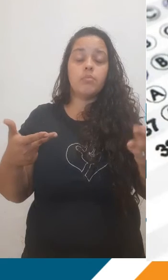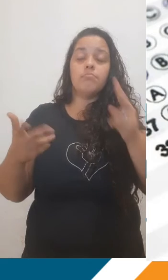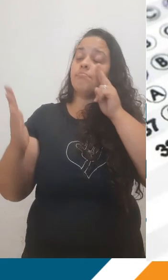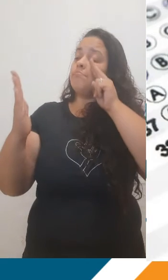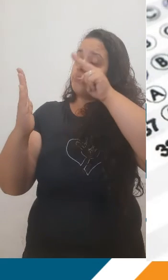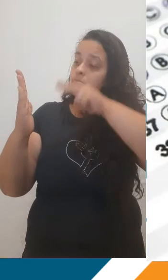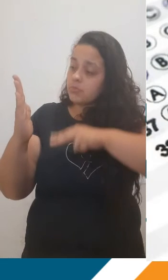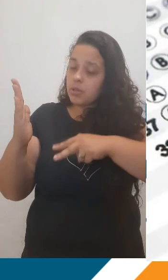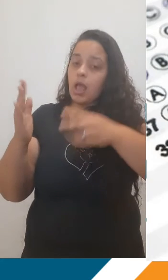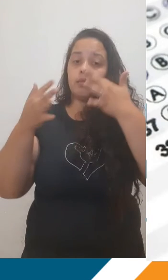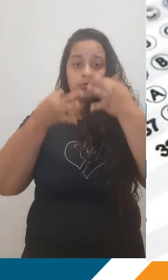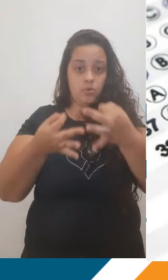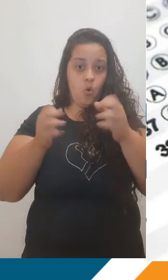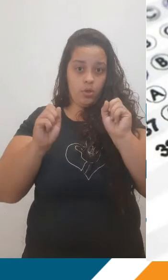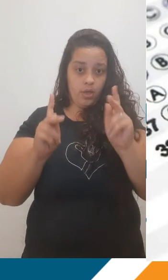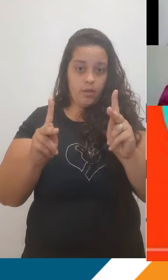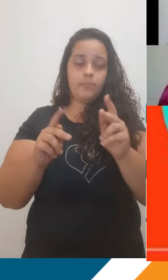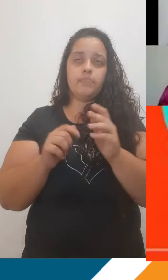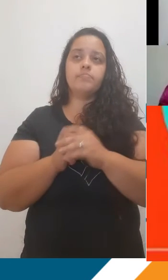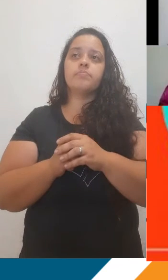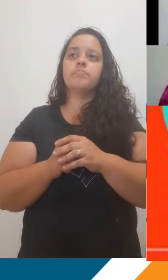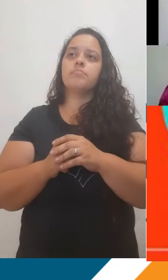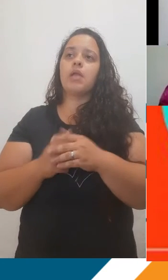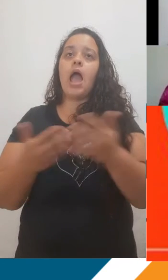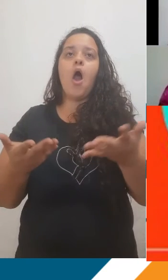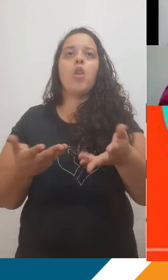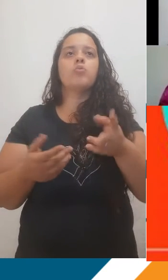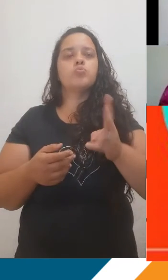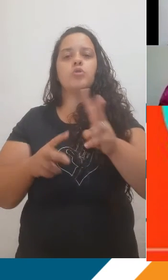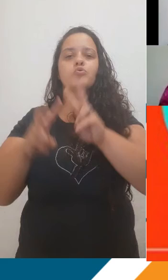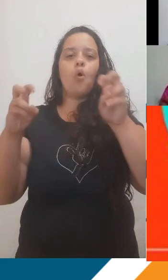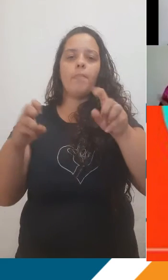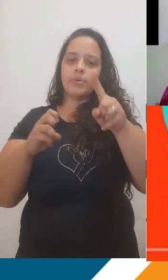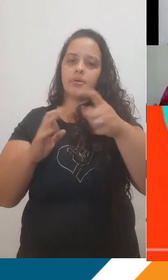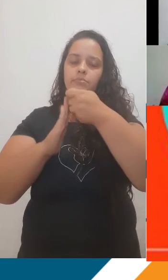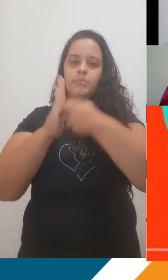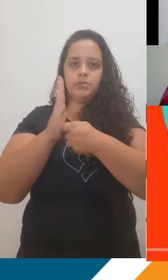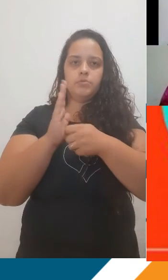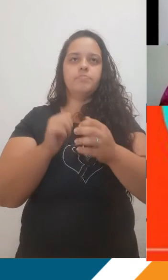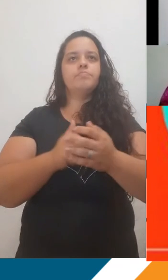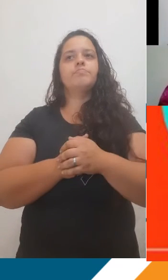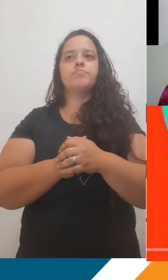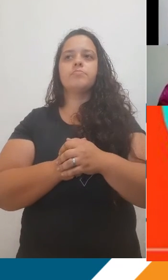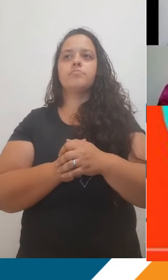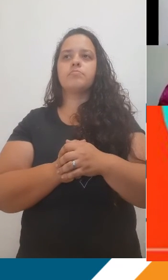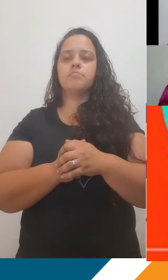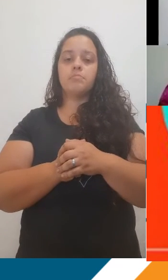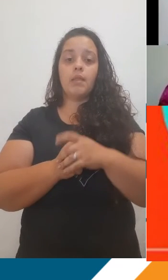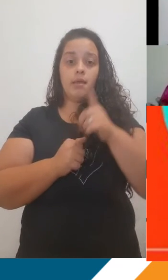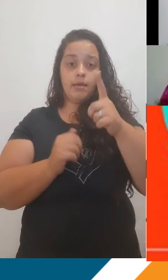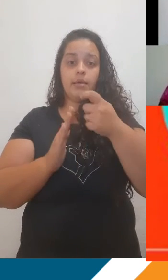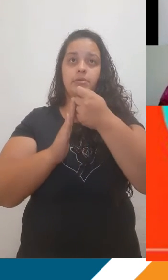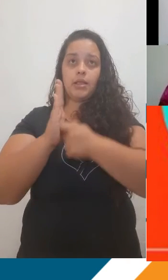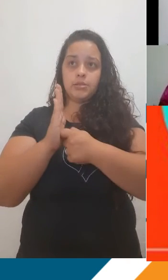Leia atentamente, ok? Agora vamos falar sobre a redação, né? Em linhas gerais, tá? A